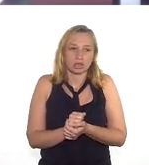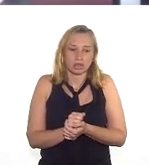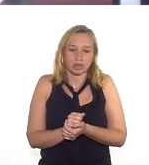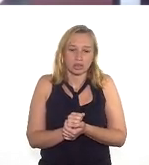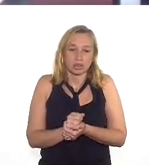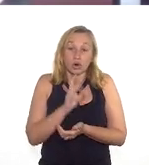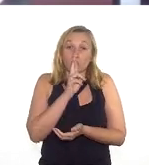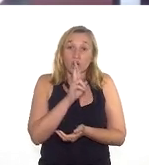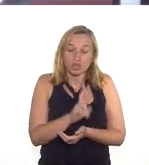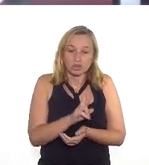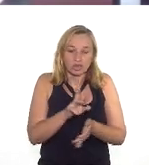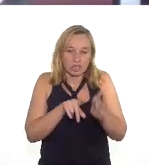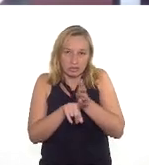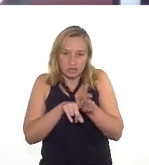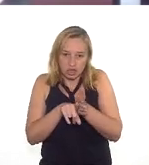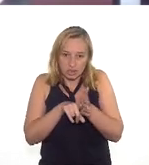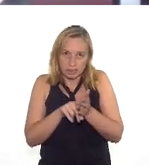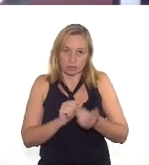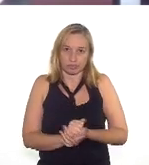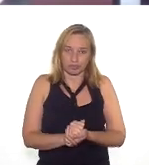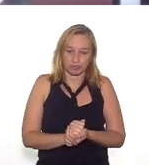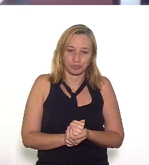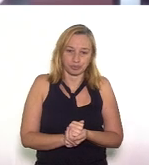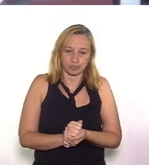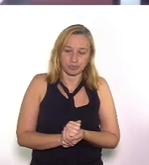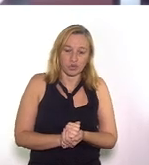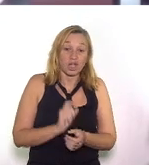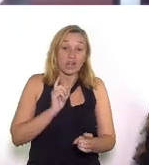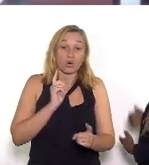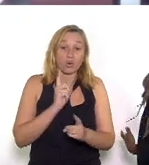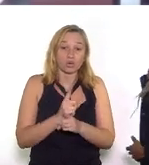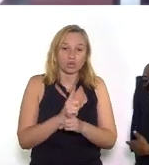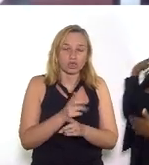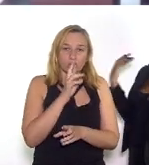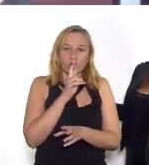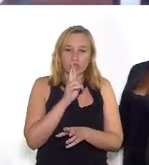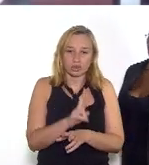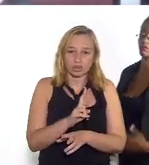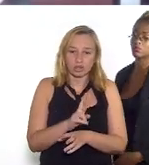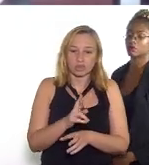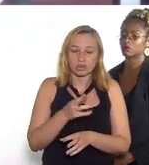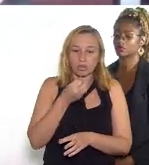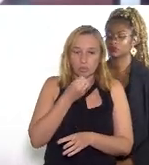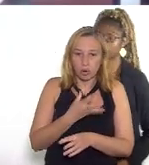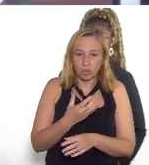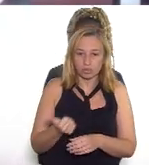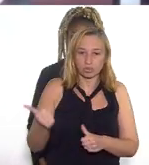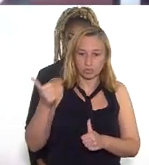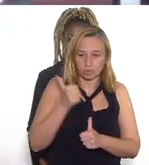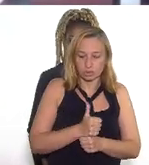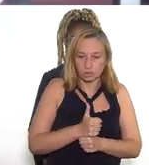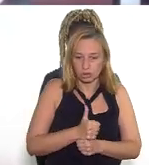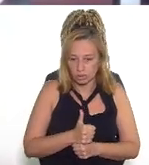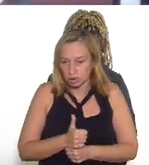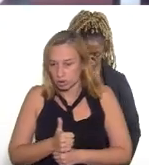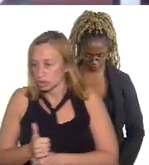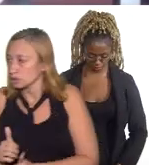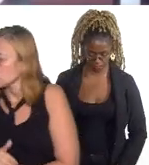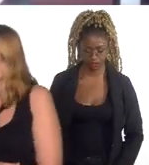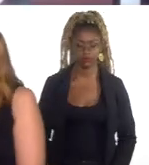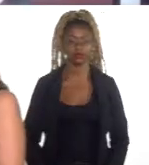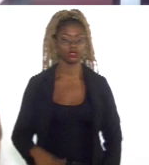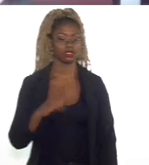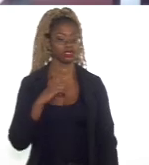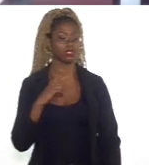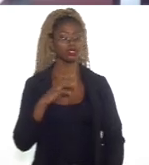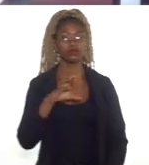o resultado da fiscalização. Encontrando um resultado positivo, ou seja, existe um crédito que teria